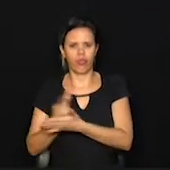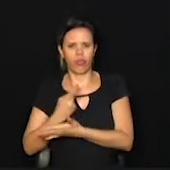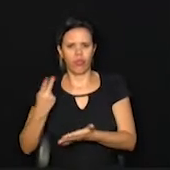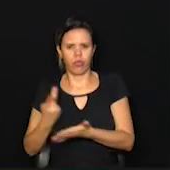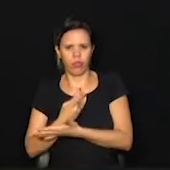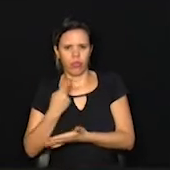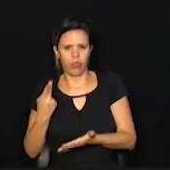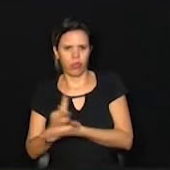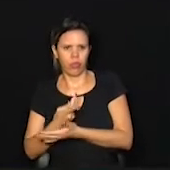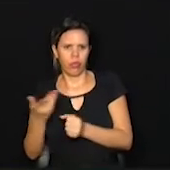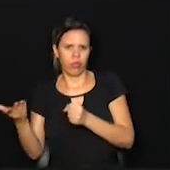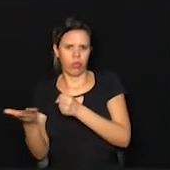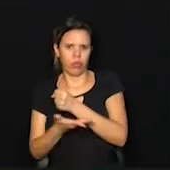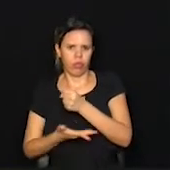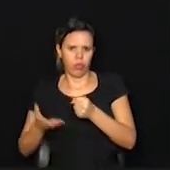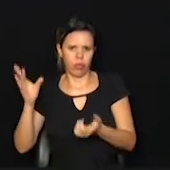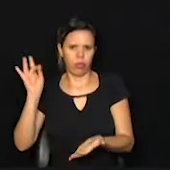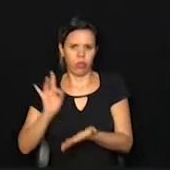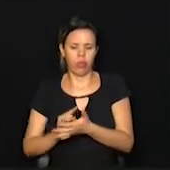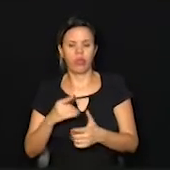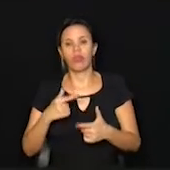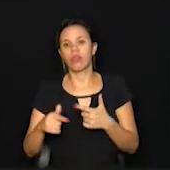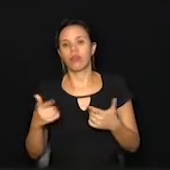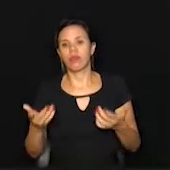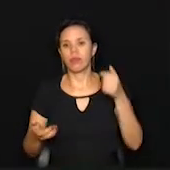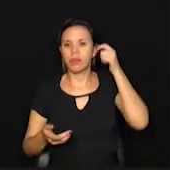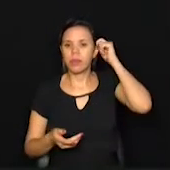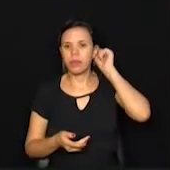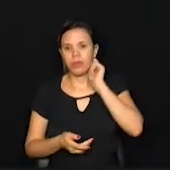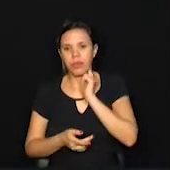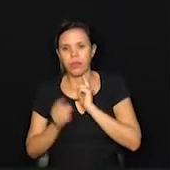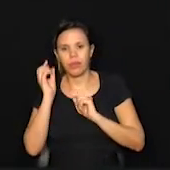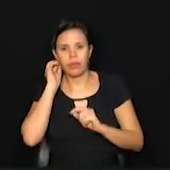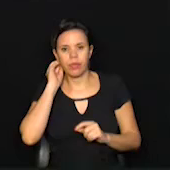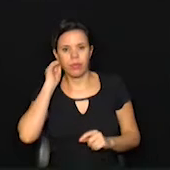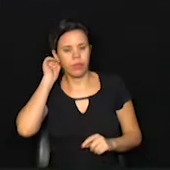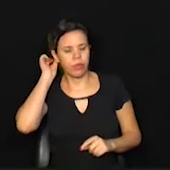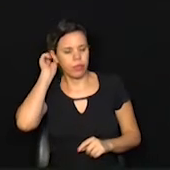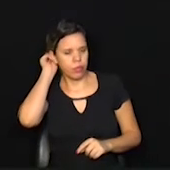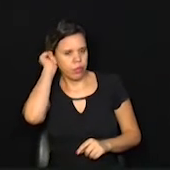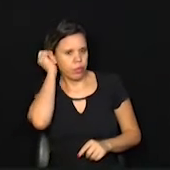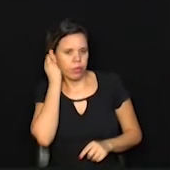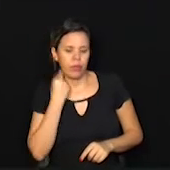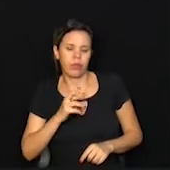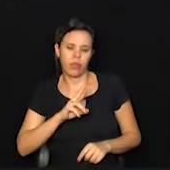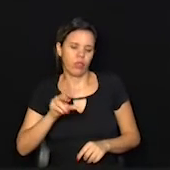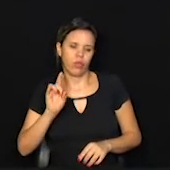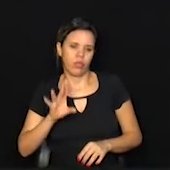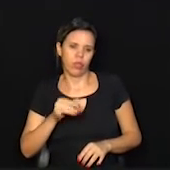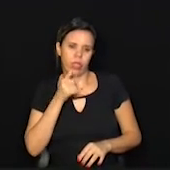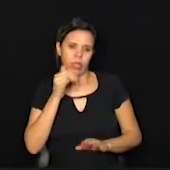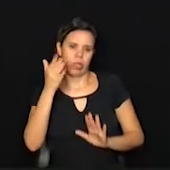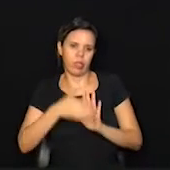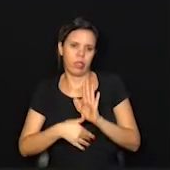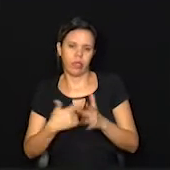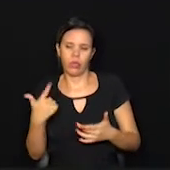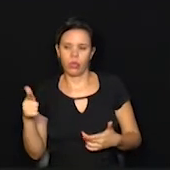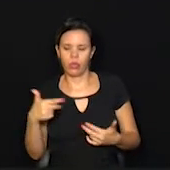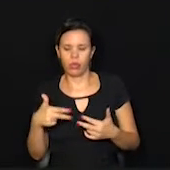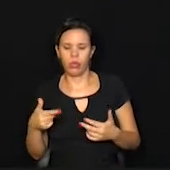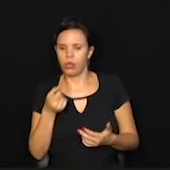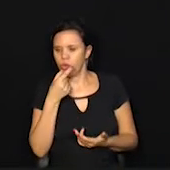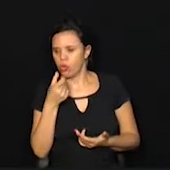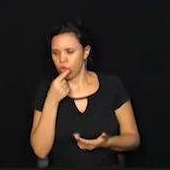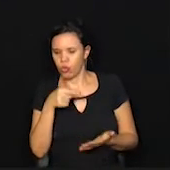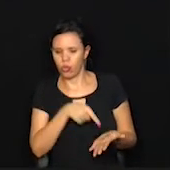tão primários exatamente sobre isso que veja não se trata apenas de para escrever essa ou aquela